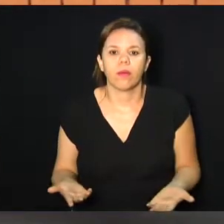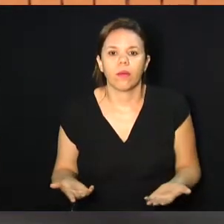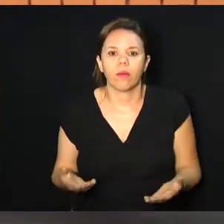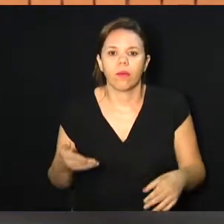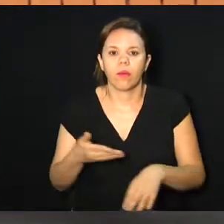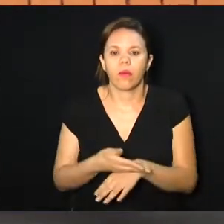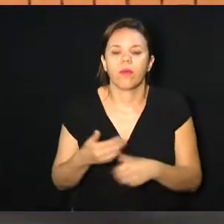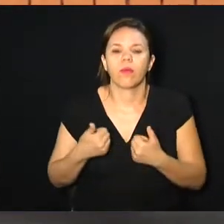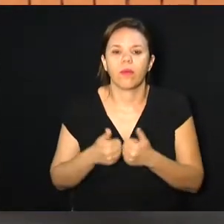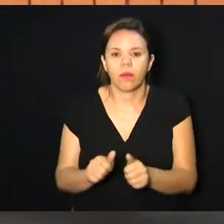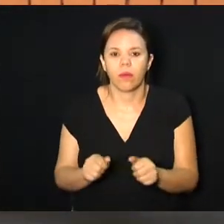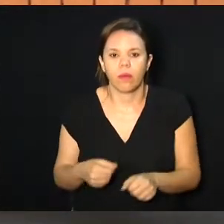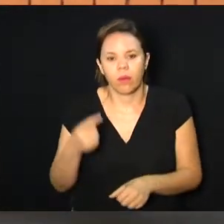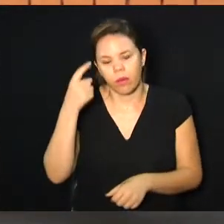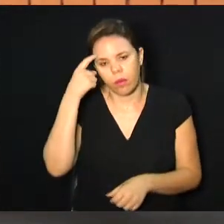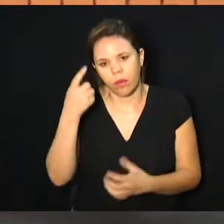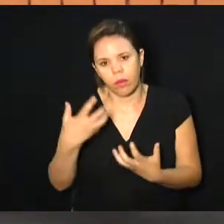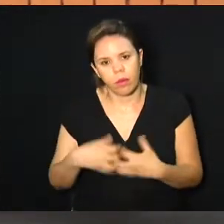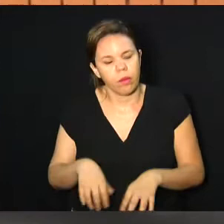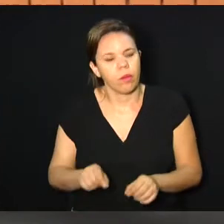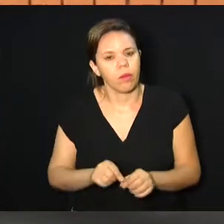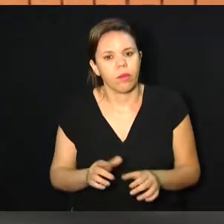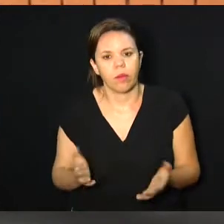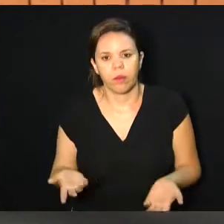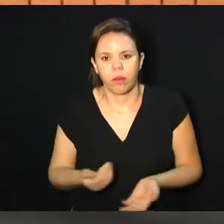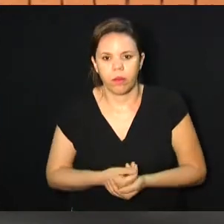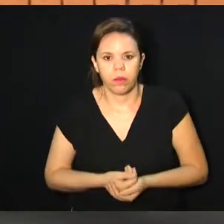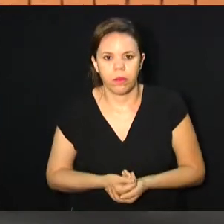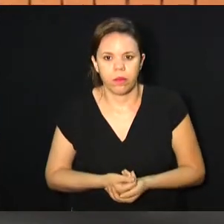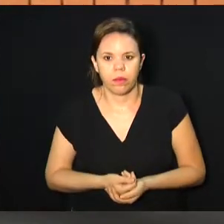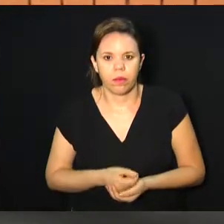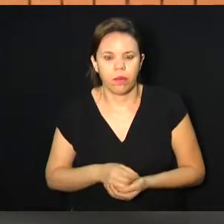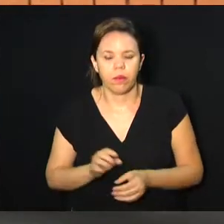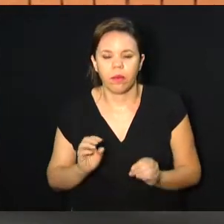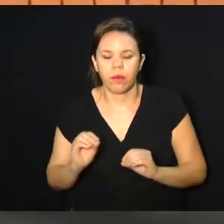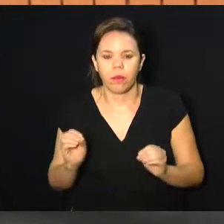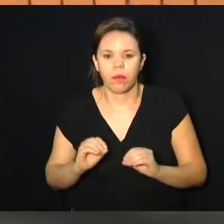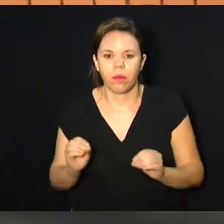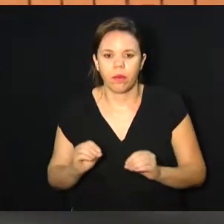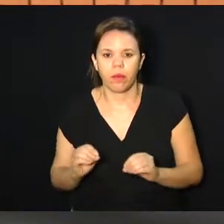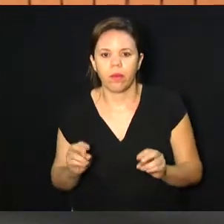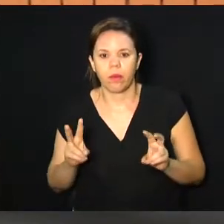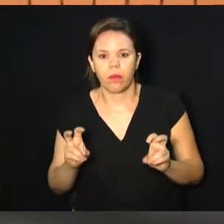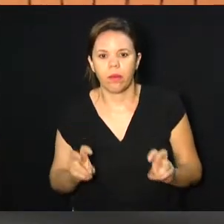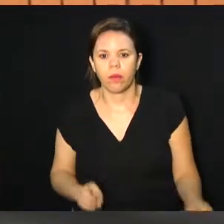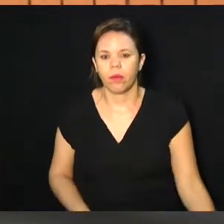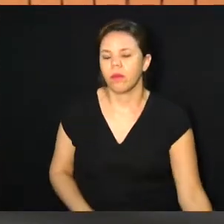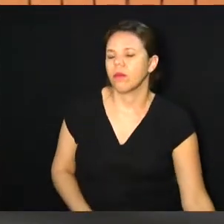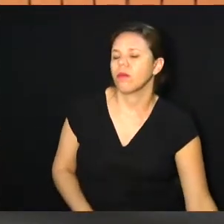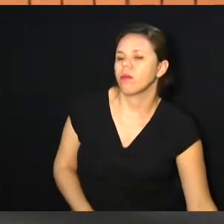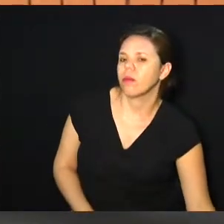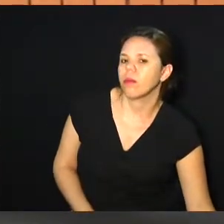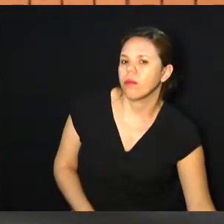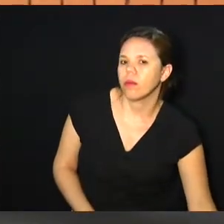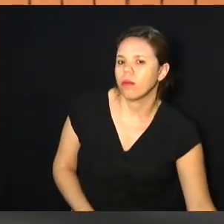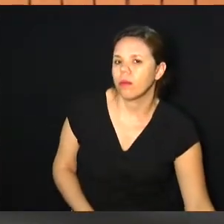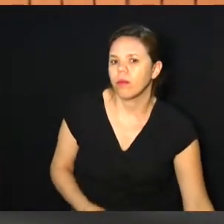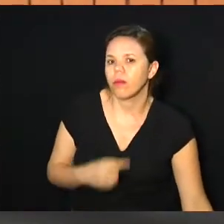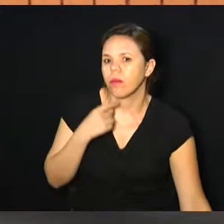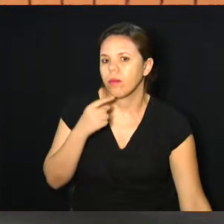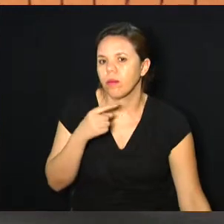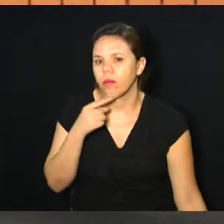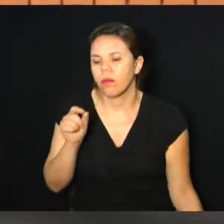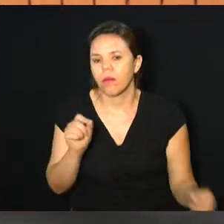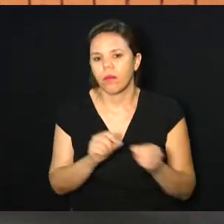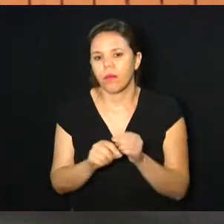ônibus, nem se pensou em nada de intermodalidade. E aí uma pergunta que eu faço tanto